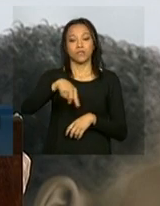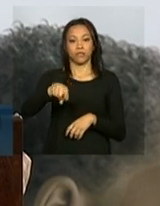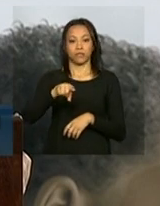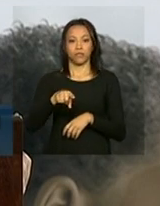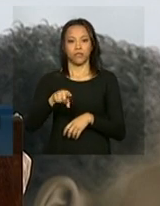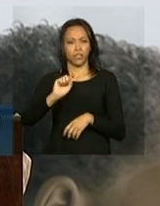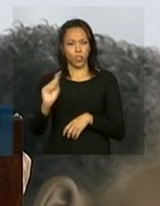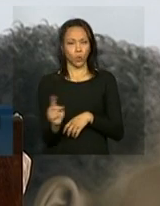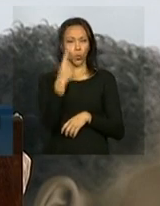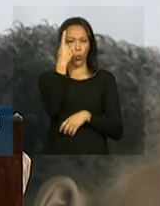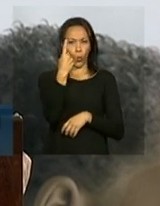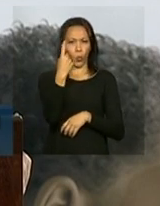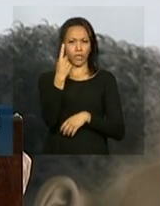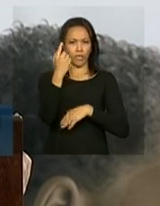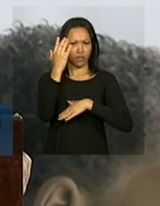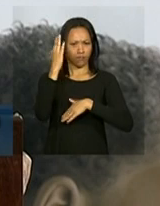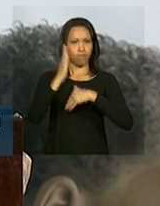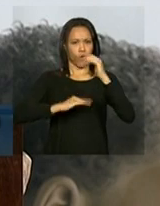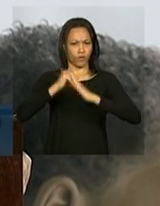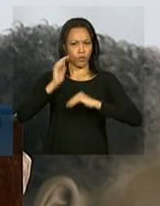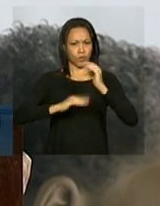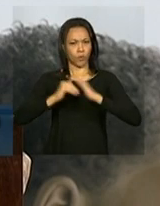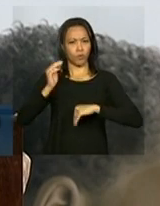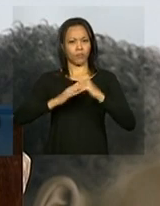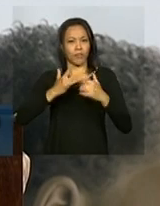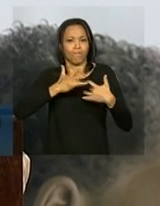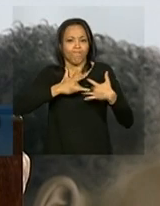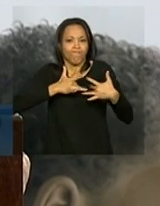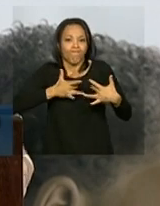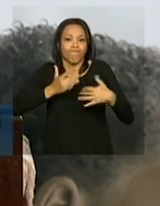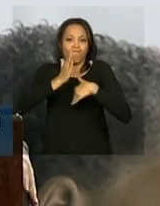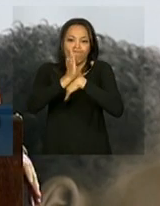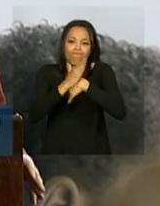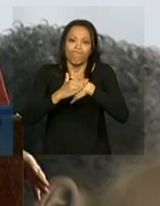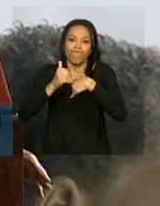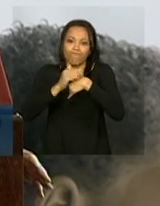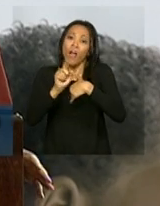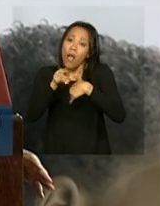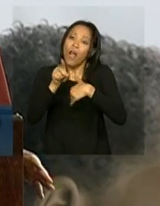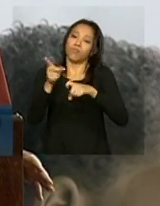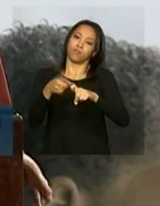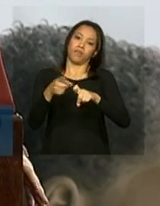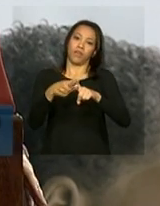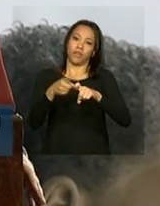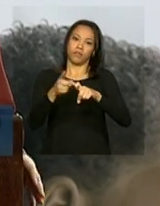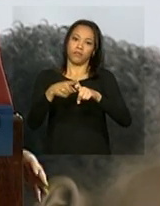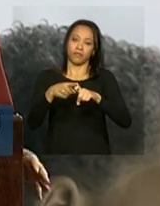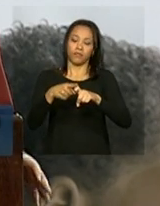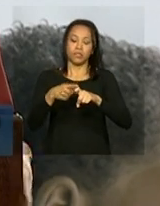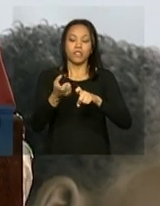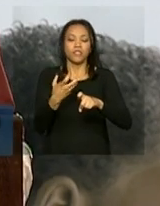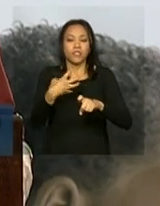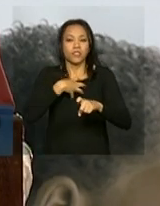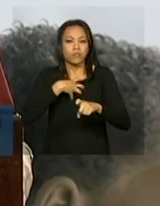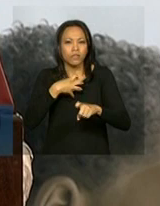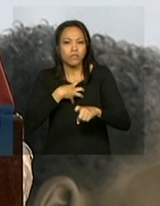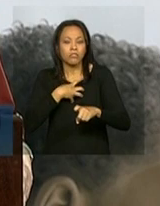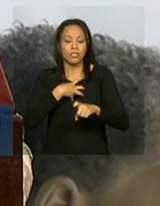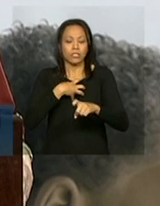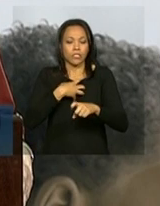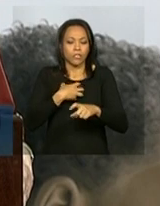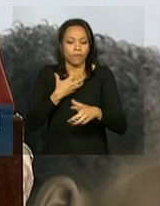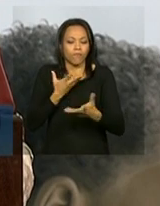das profissões mais generosas do mundo é a profissão do médico, é essa capacidade de